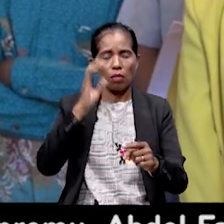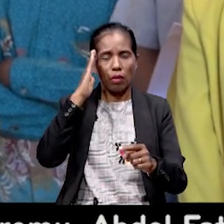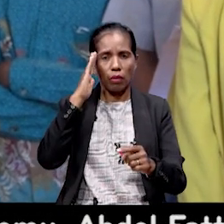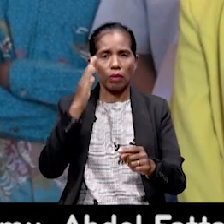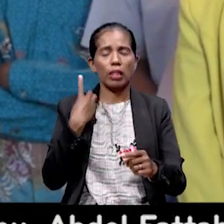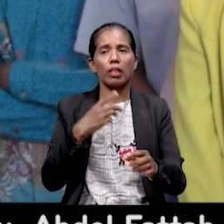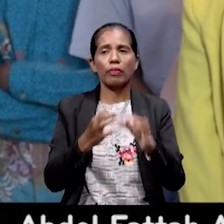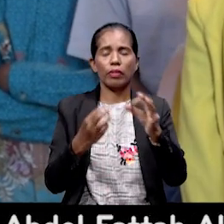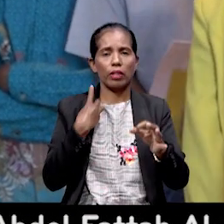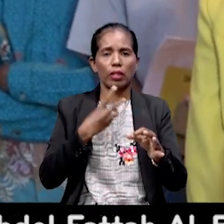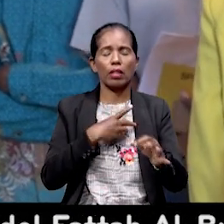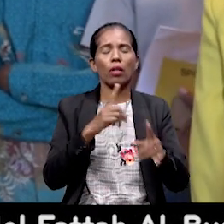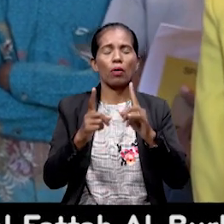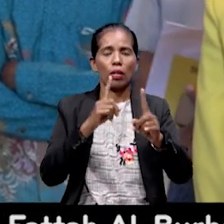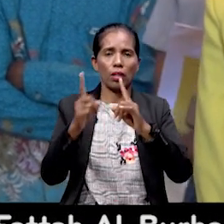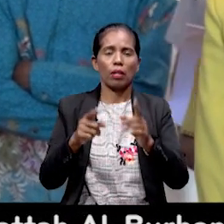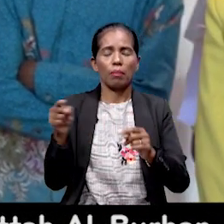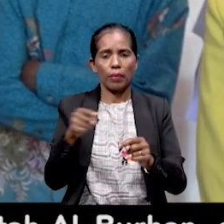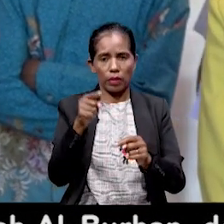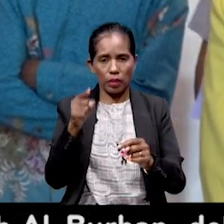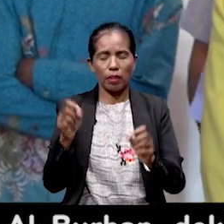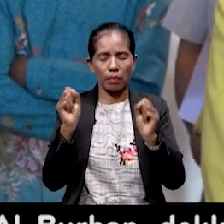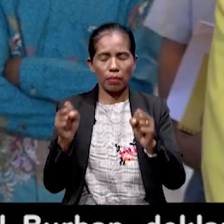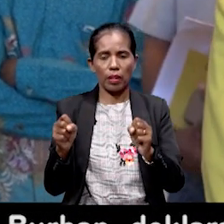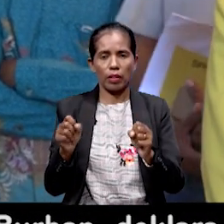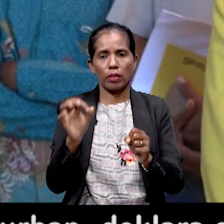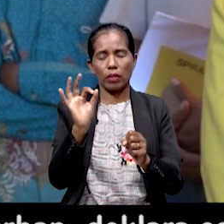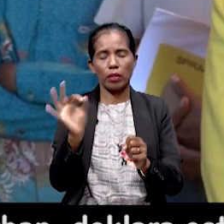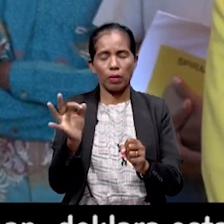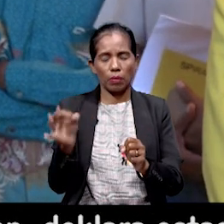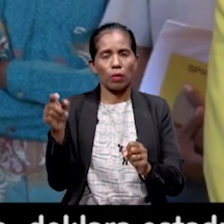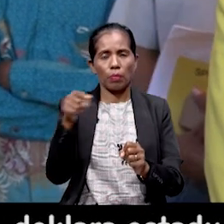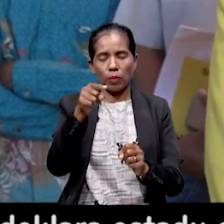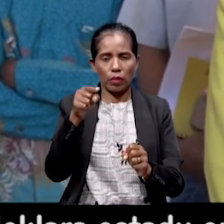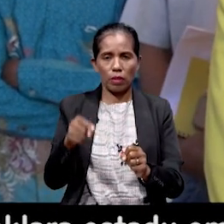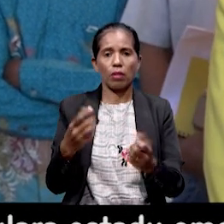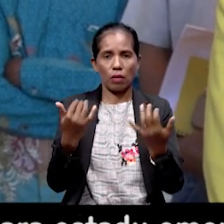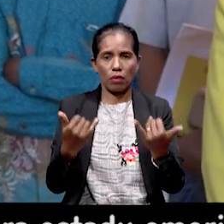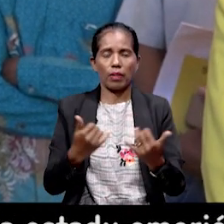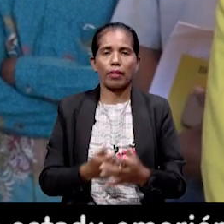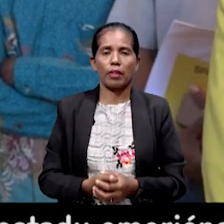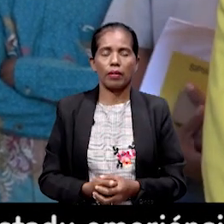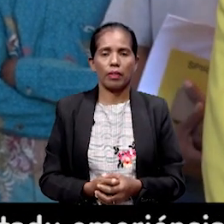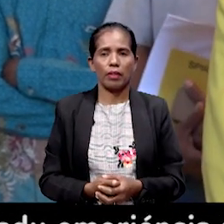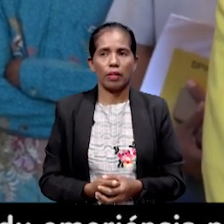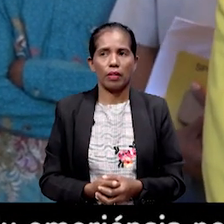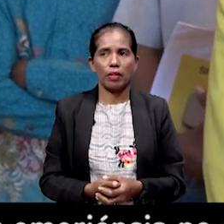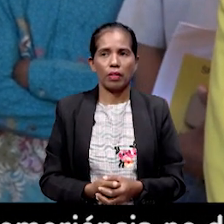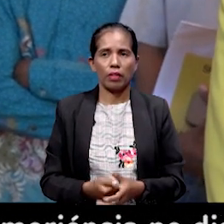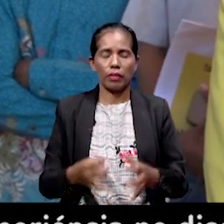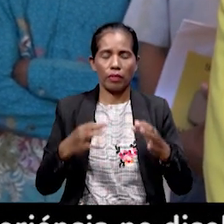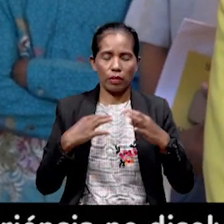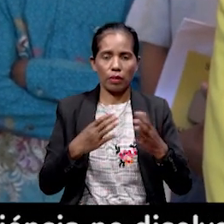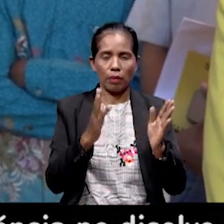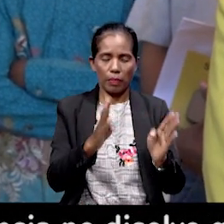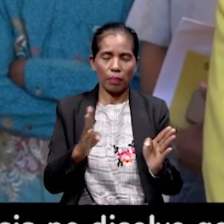seita kulia percentuais ya ini bela tinggi atau 90% atau porque o en loron feira ne